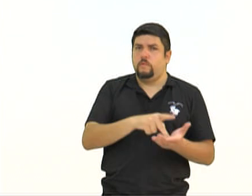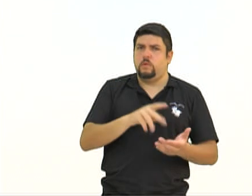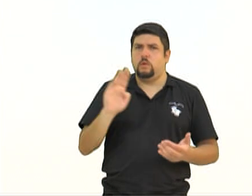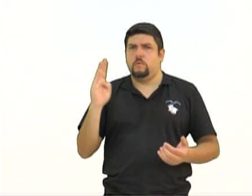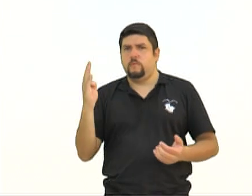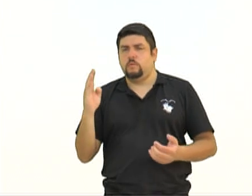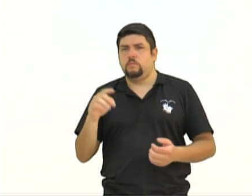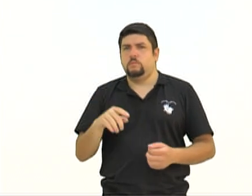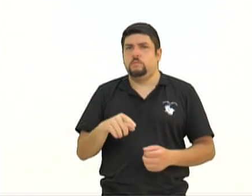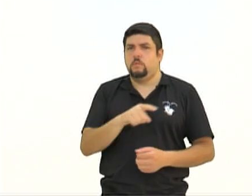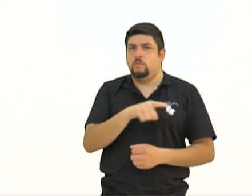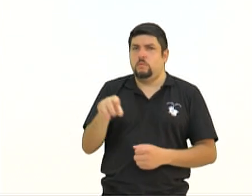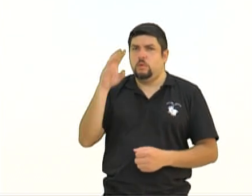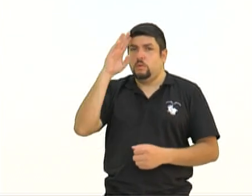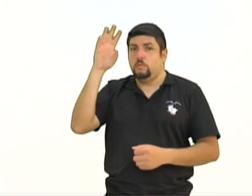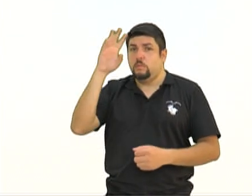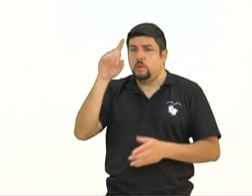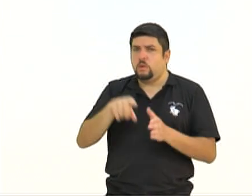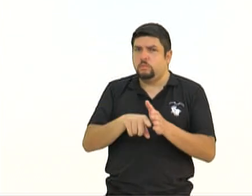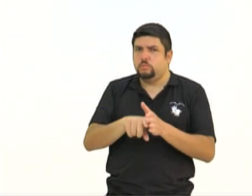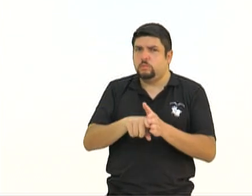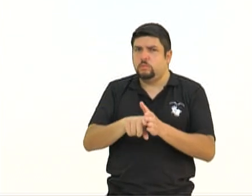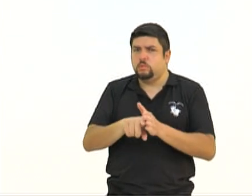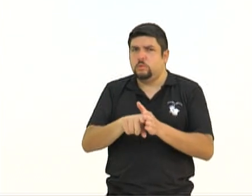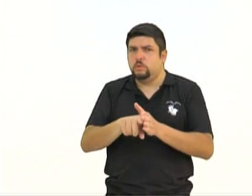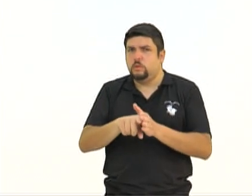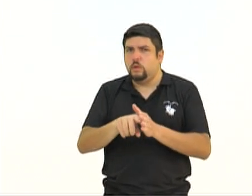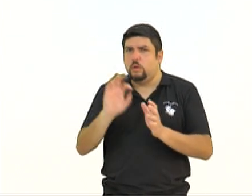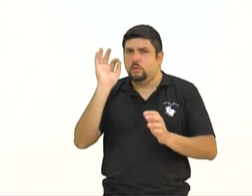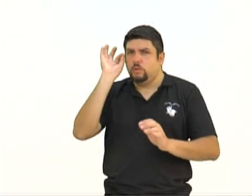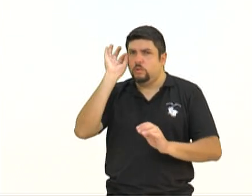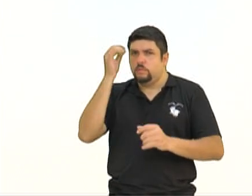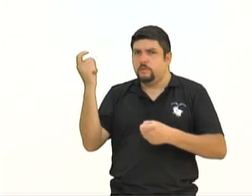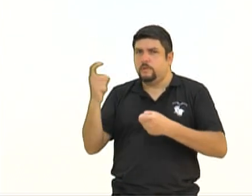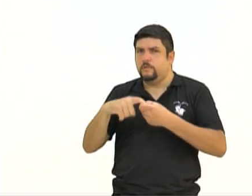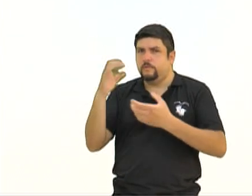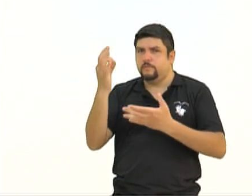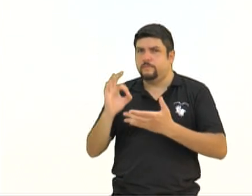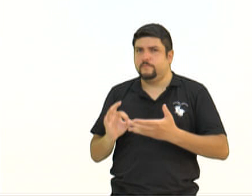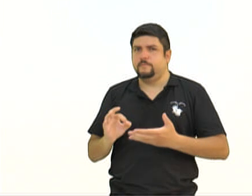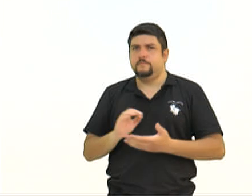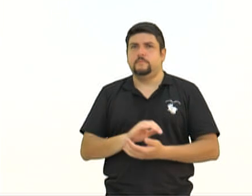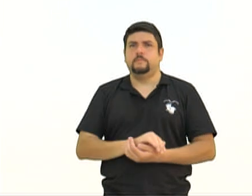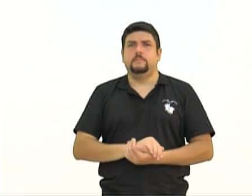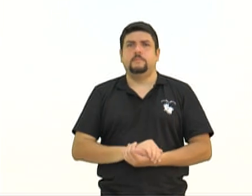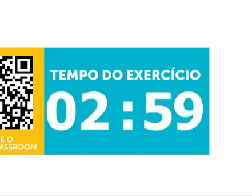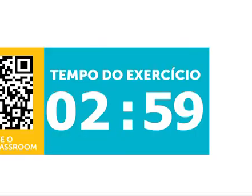poderem imaginar, pesquisar se preciso for e marcar as respostas. Já volto para a gente poder conferir.